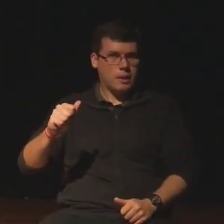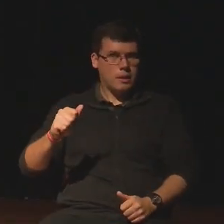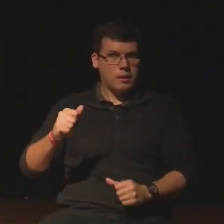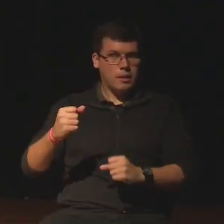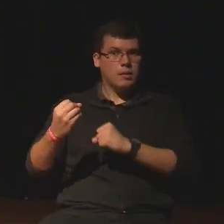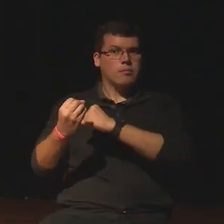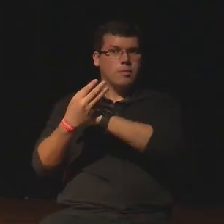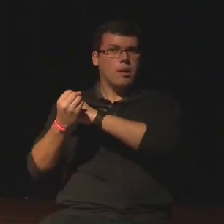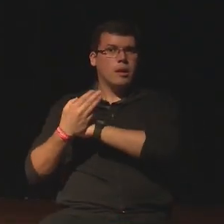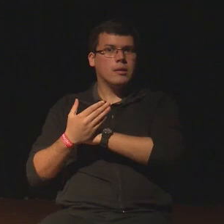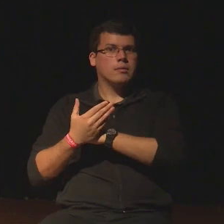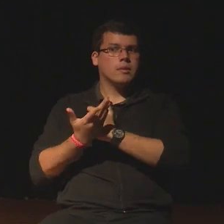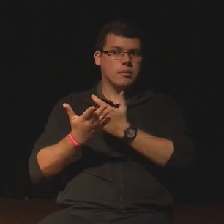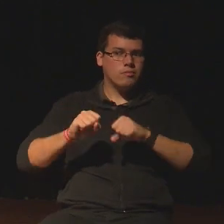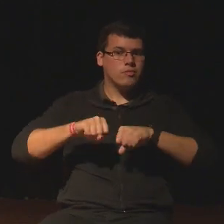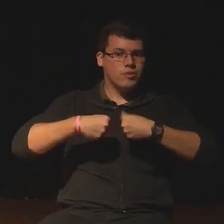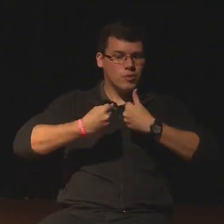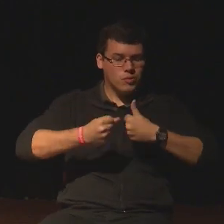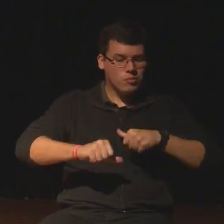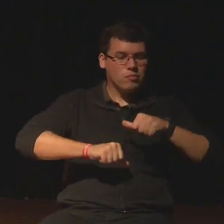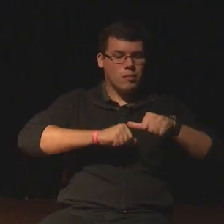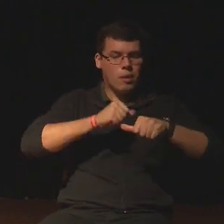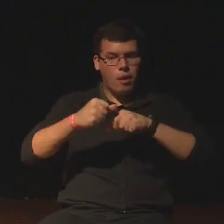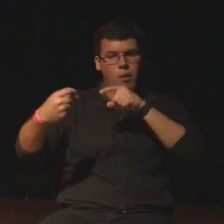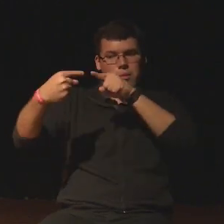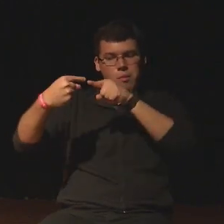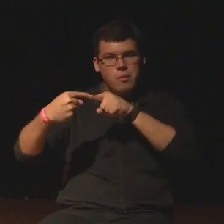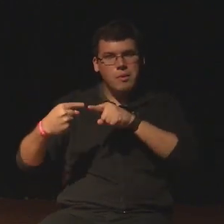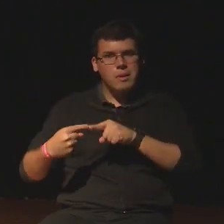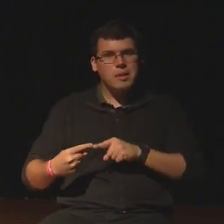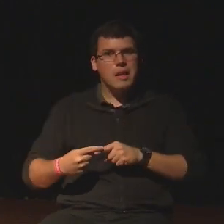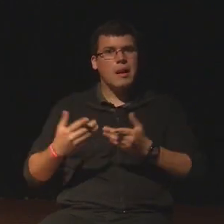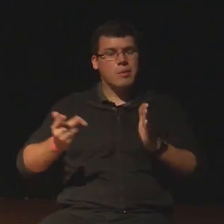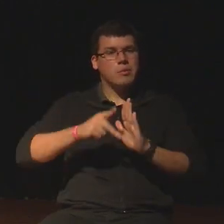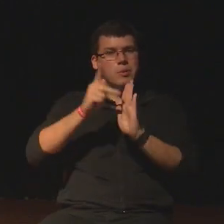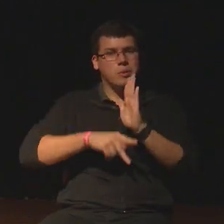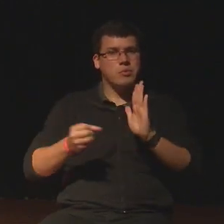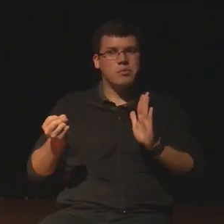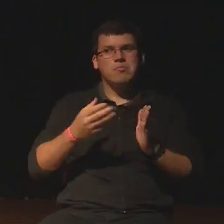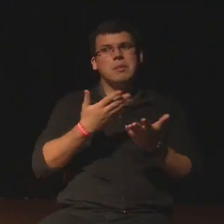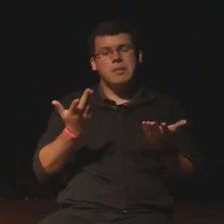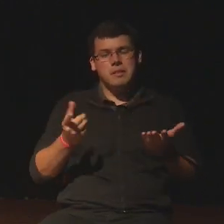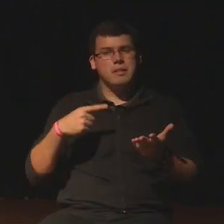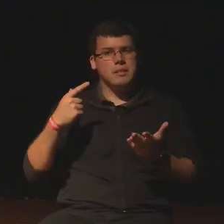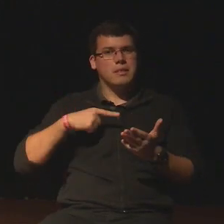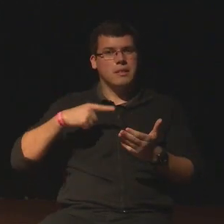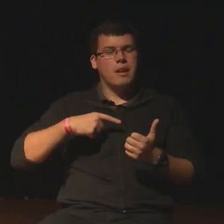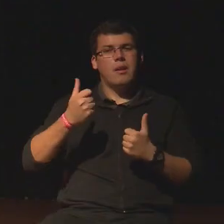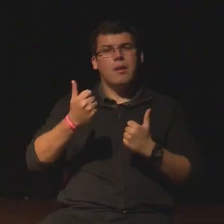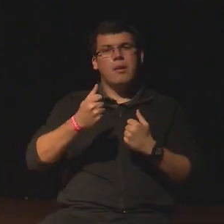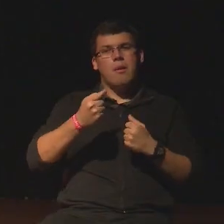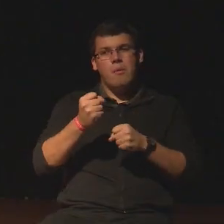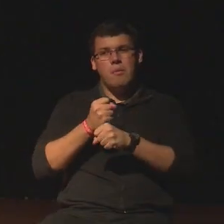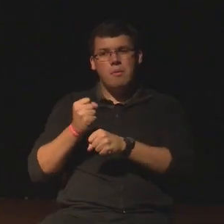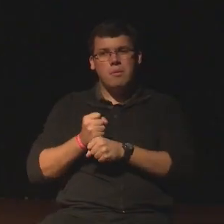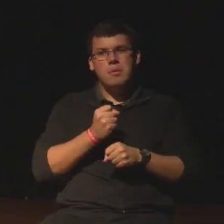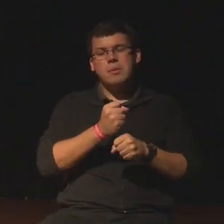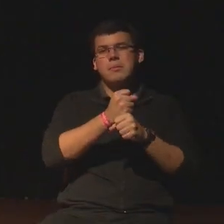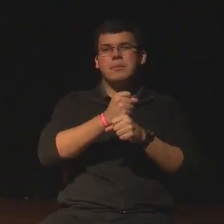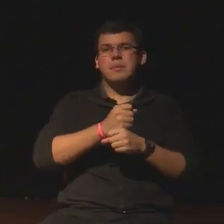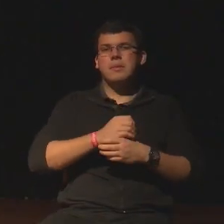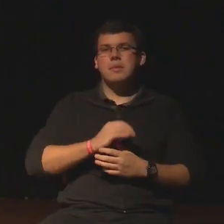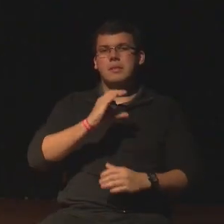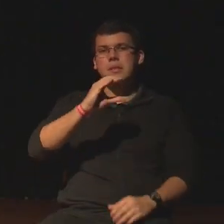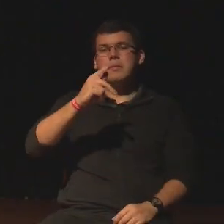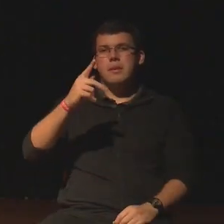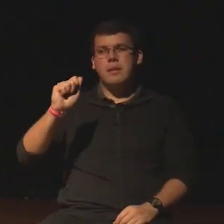foram estabelecidas no projeto novo. Então, portanto, nós teremos uma obra com a chancela da